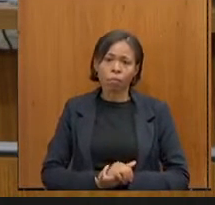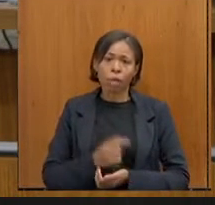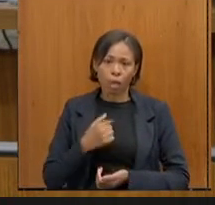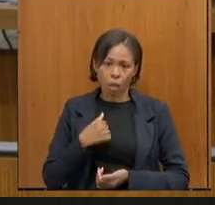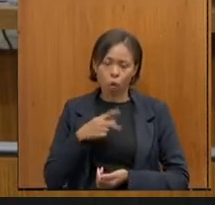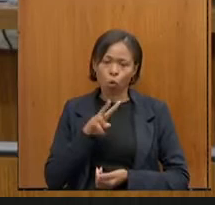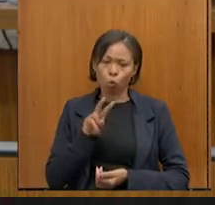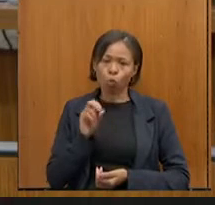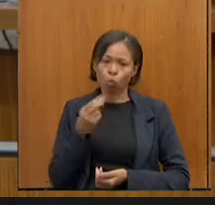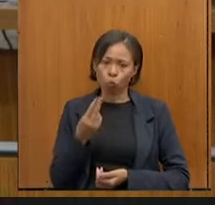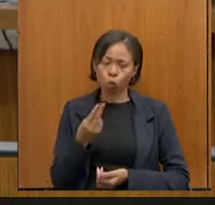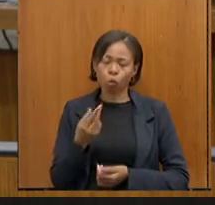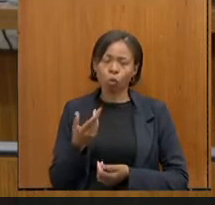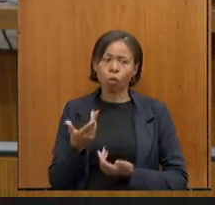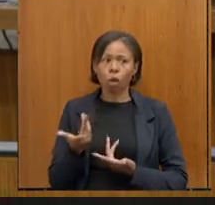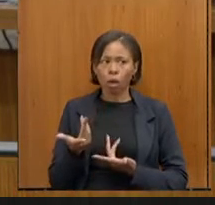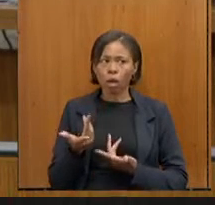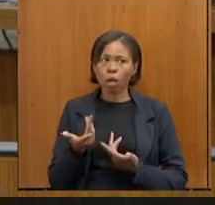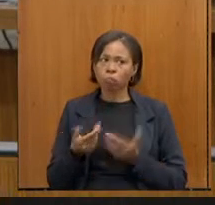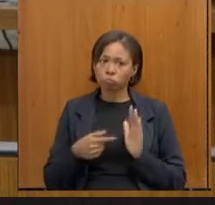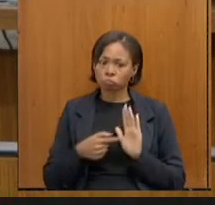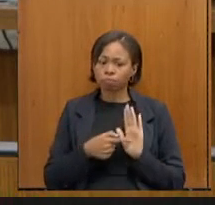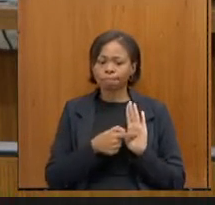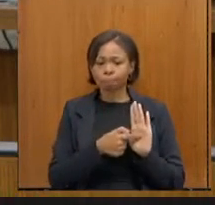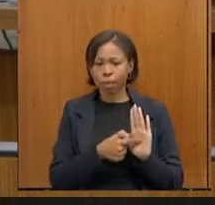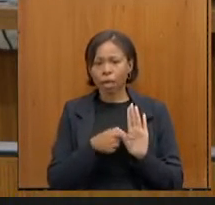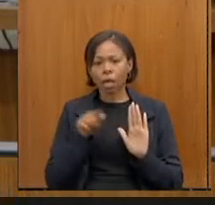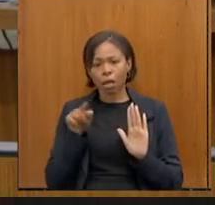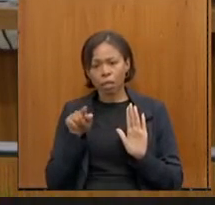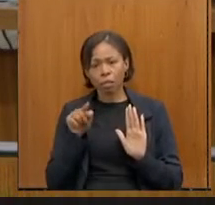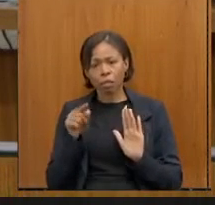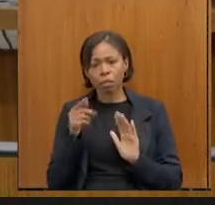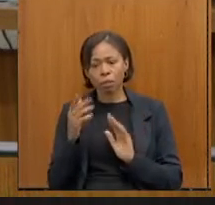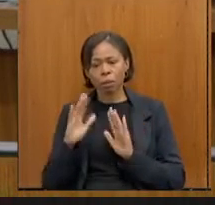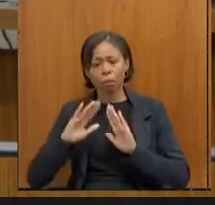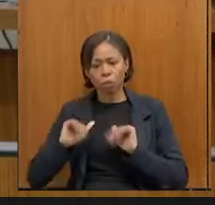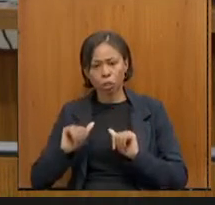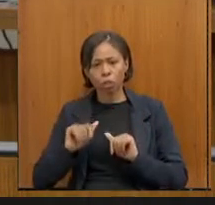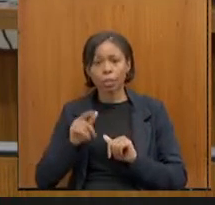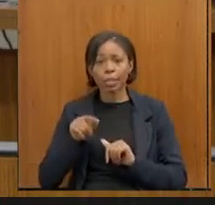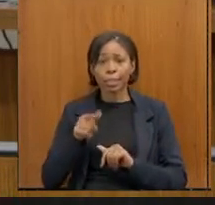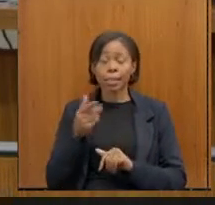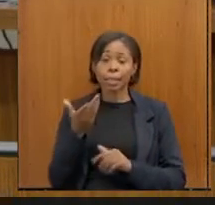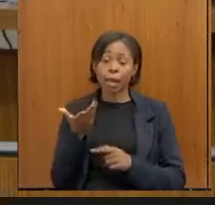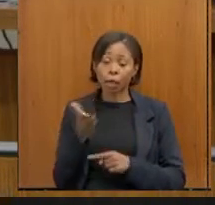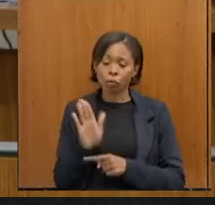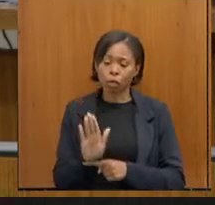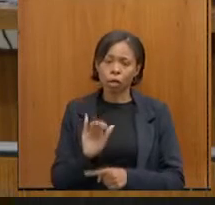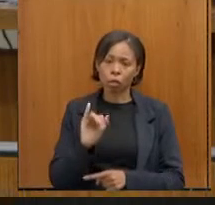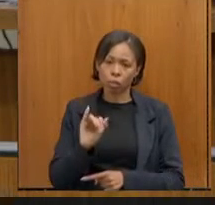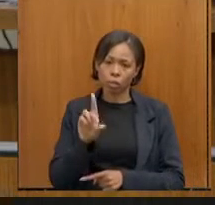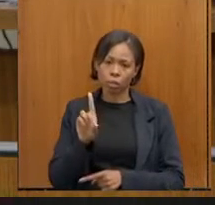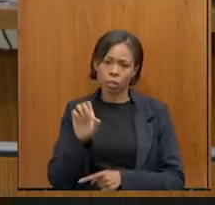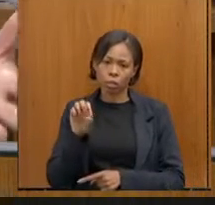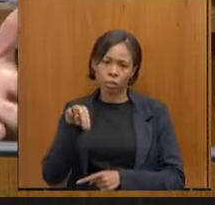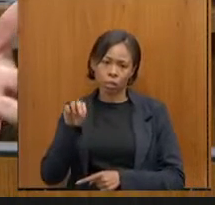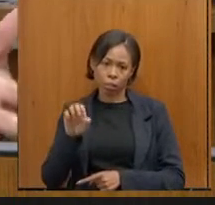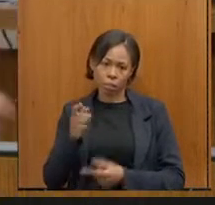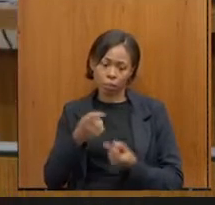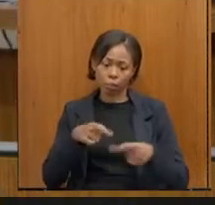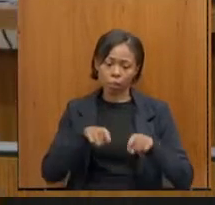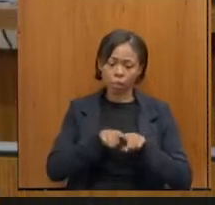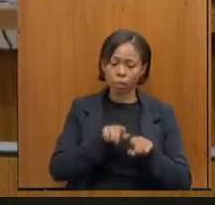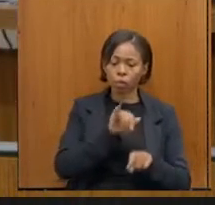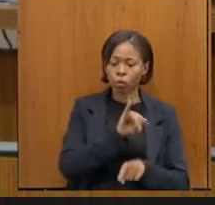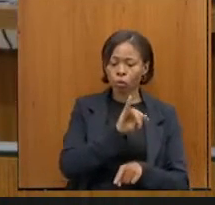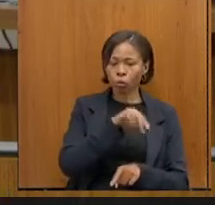pleito e vamos obviamente deixar um o higiene cada vez mais forte com a parceria com índio e